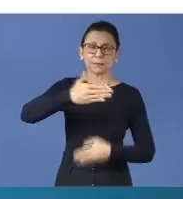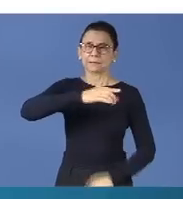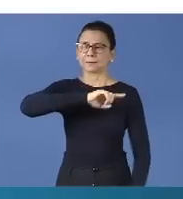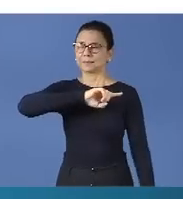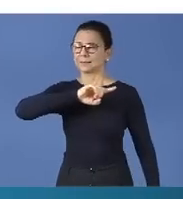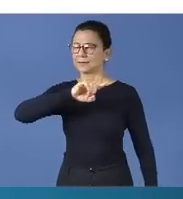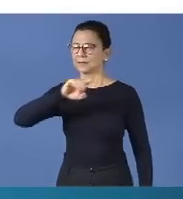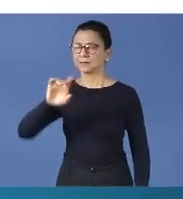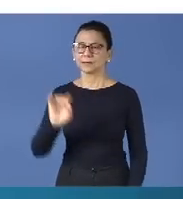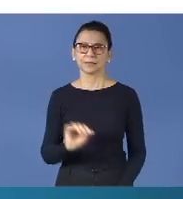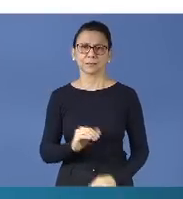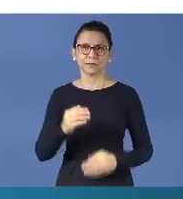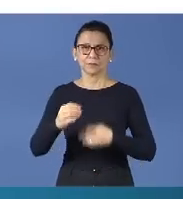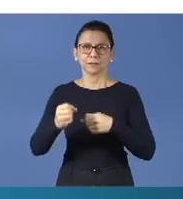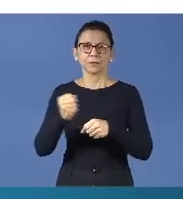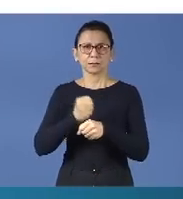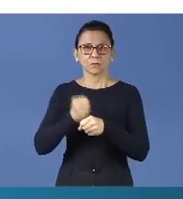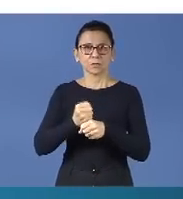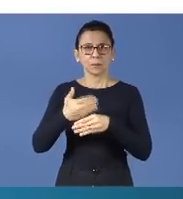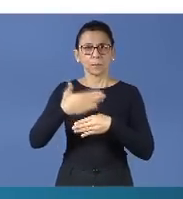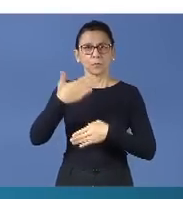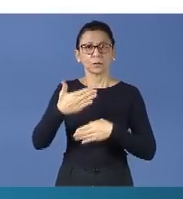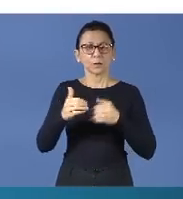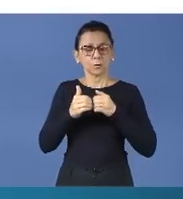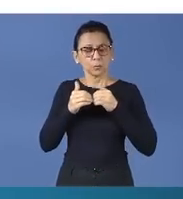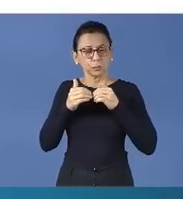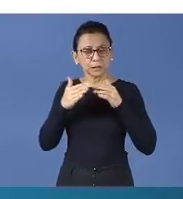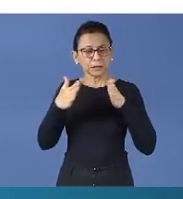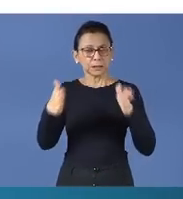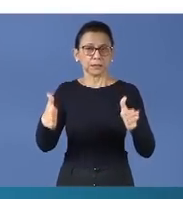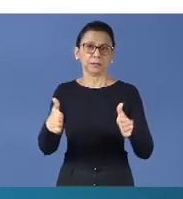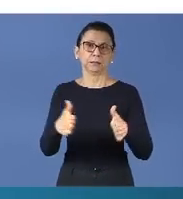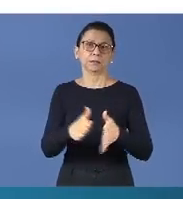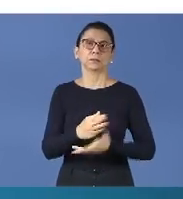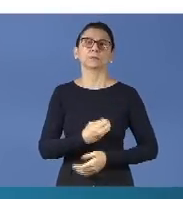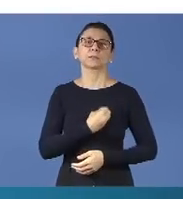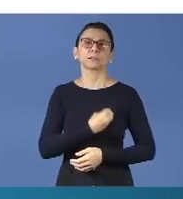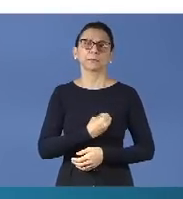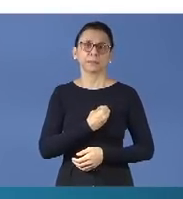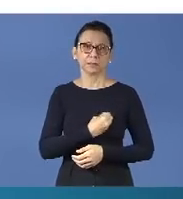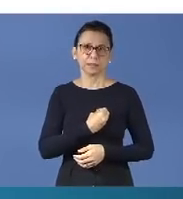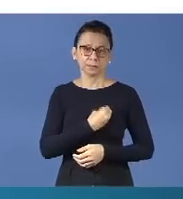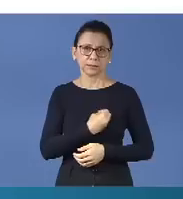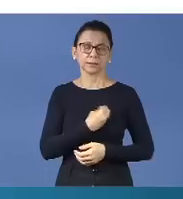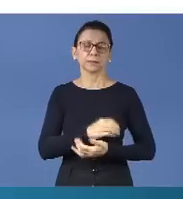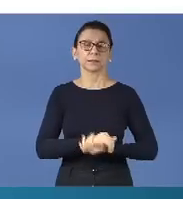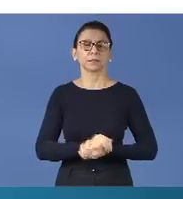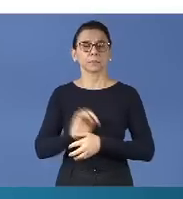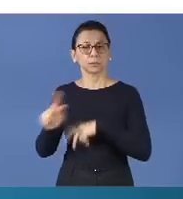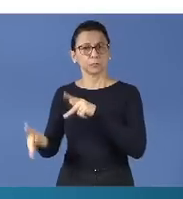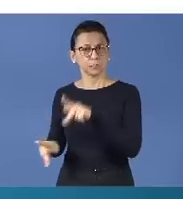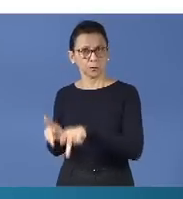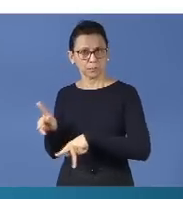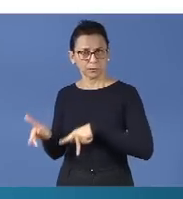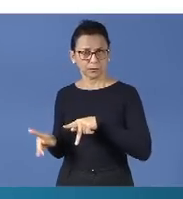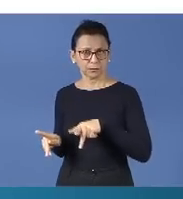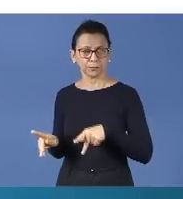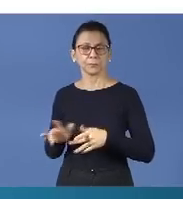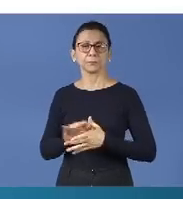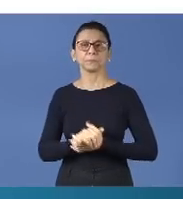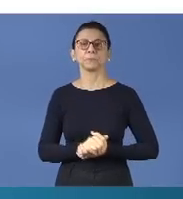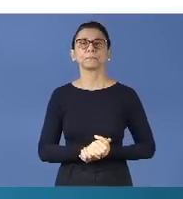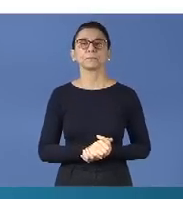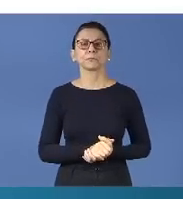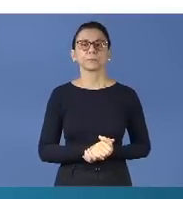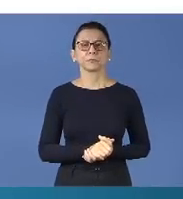o início, tinha que iniciar. Depois, o que interessava a ele? A restauração